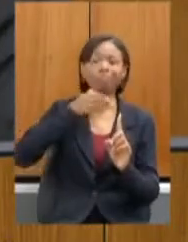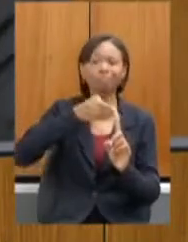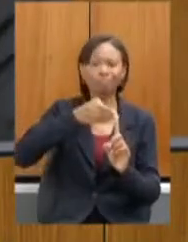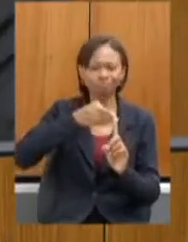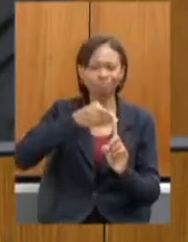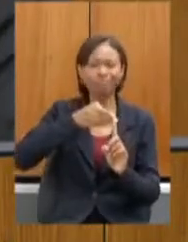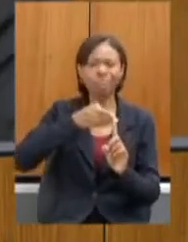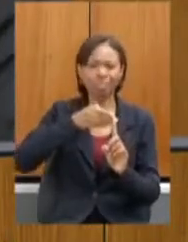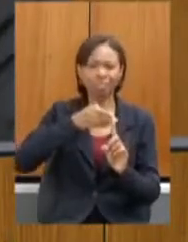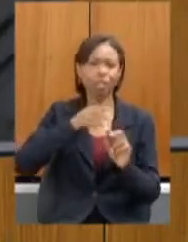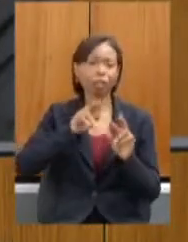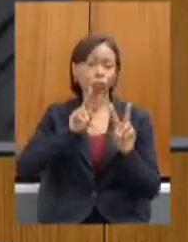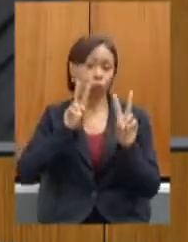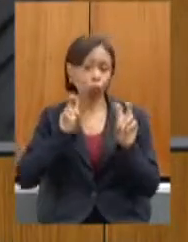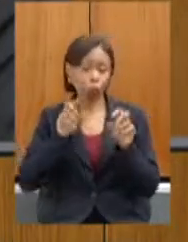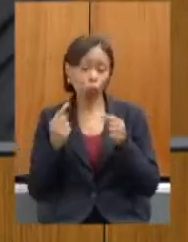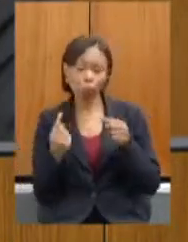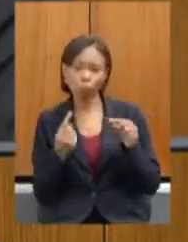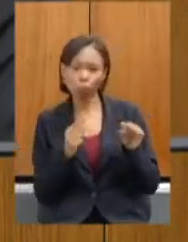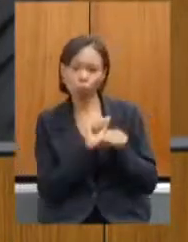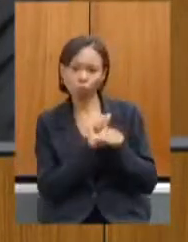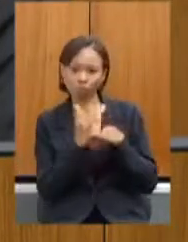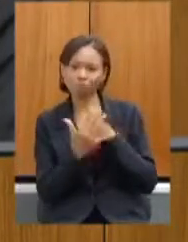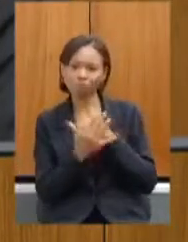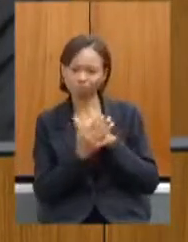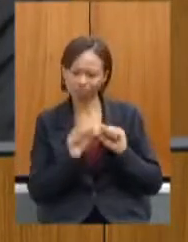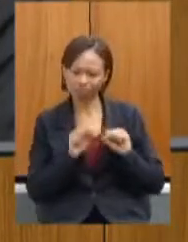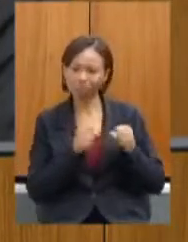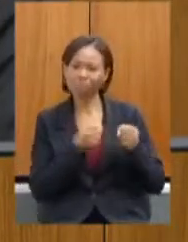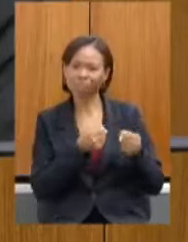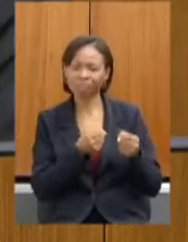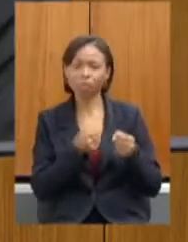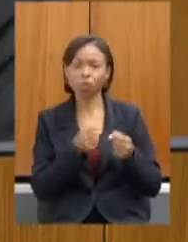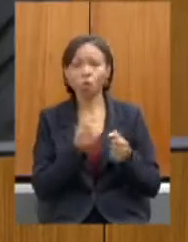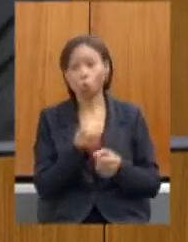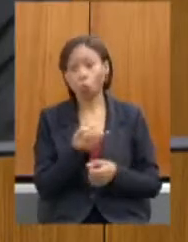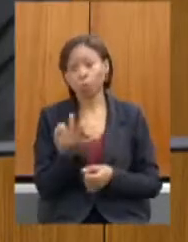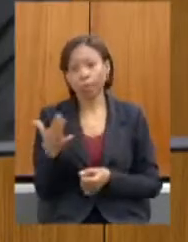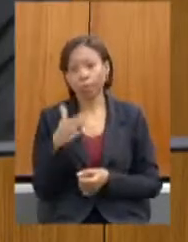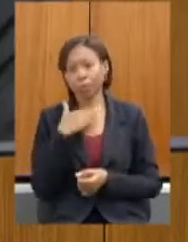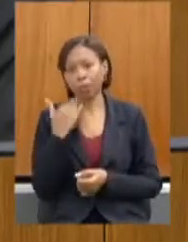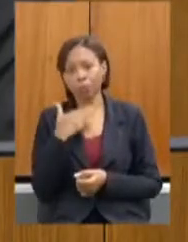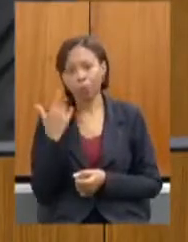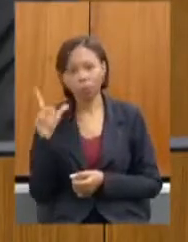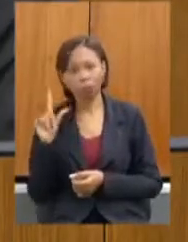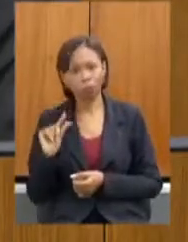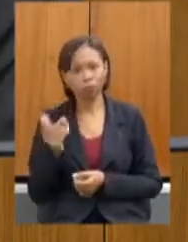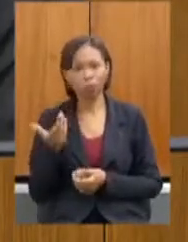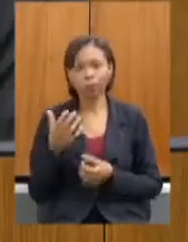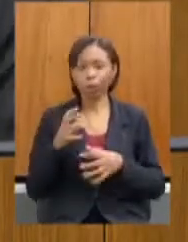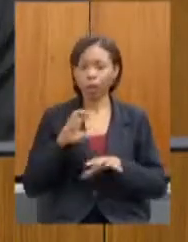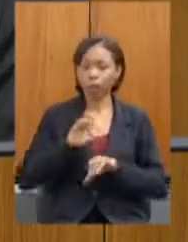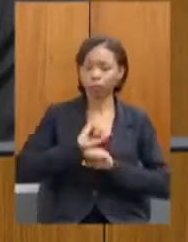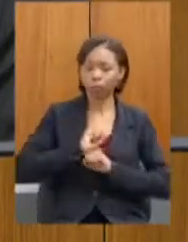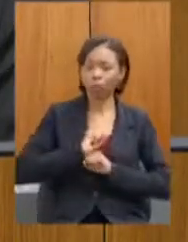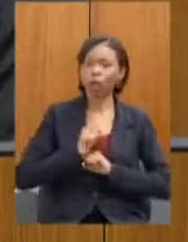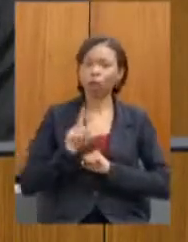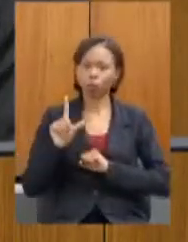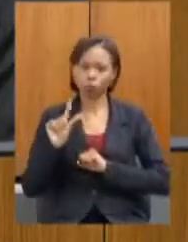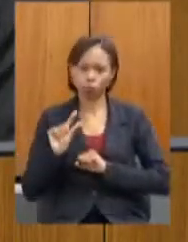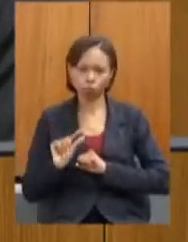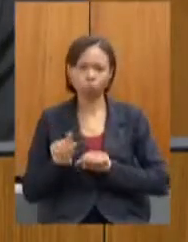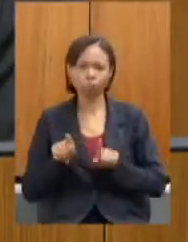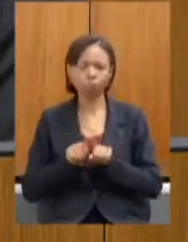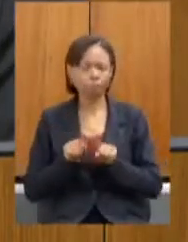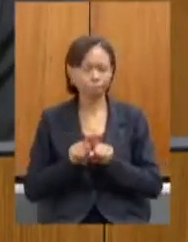é em relação ao número de ovos ao número de contaminação e principalmente a lisura